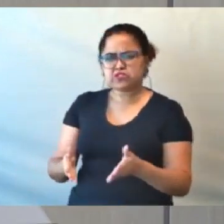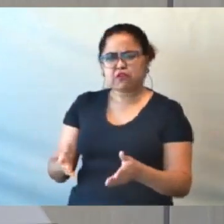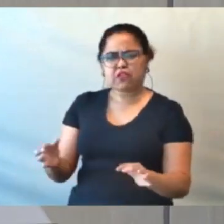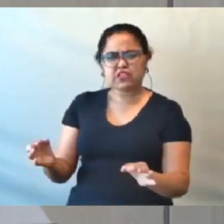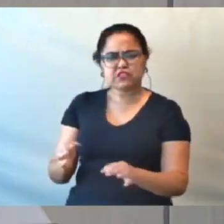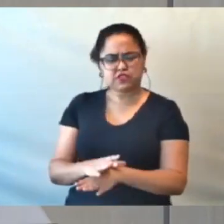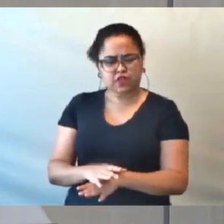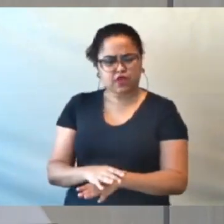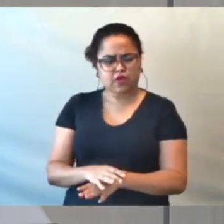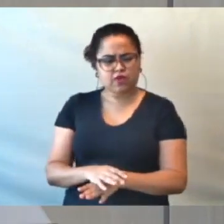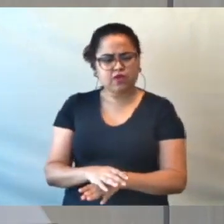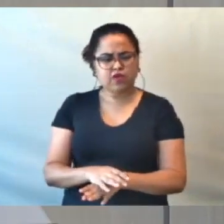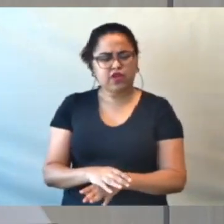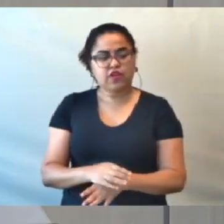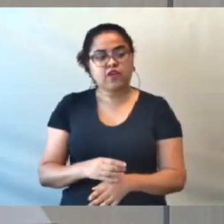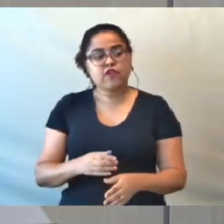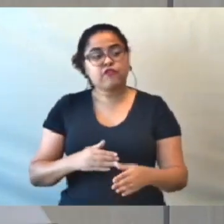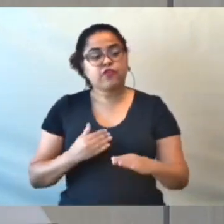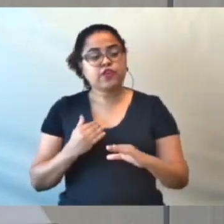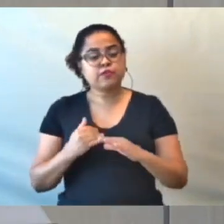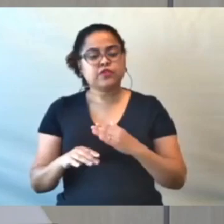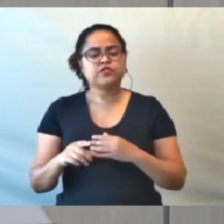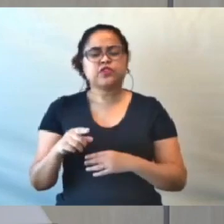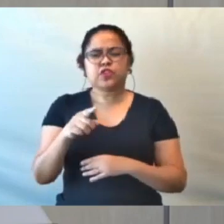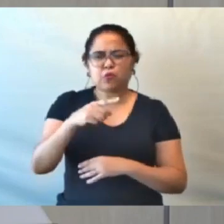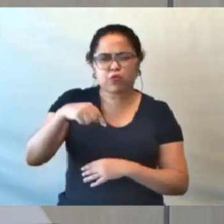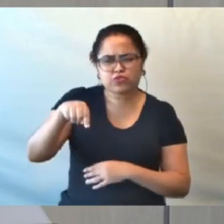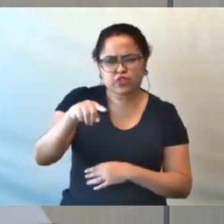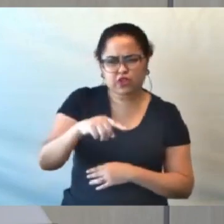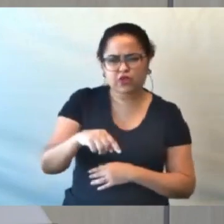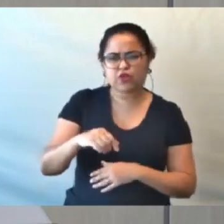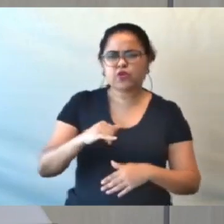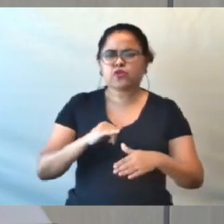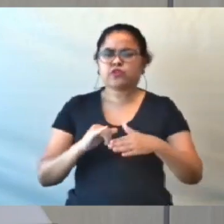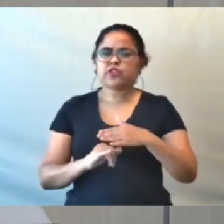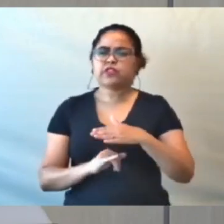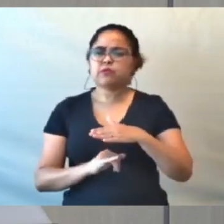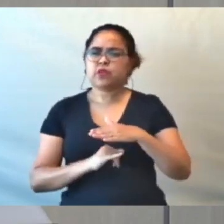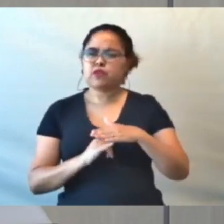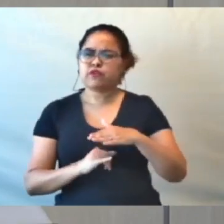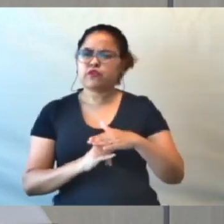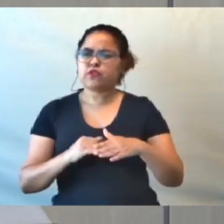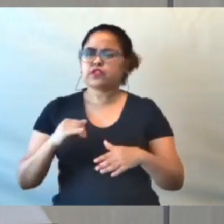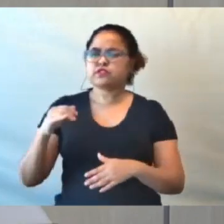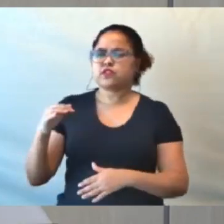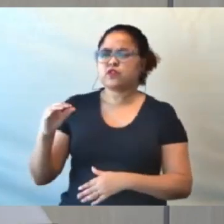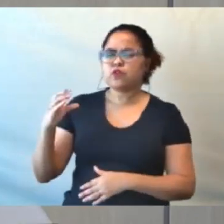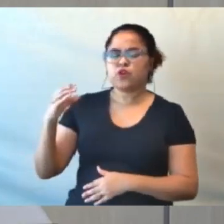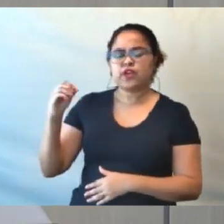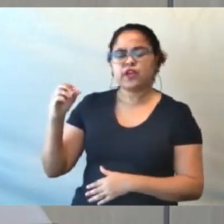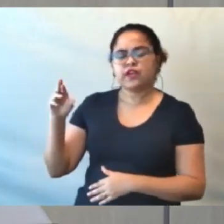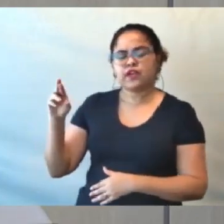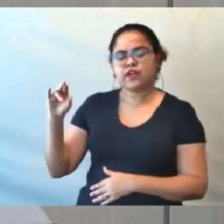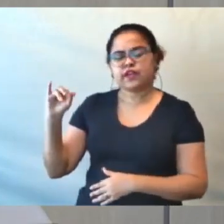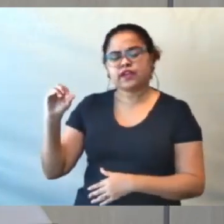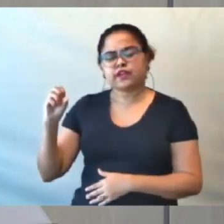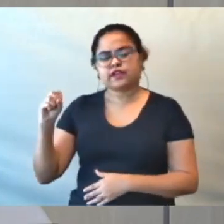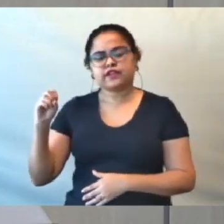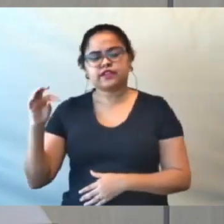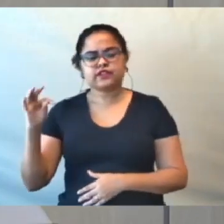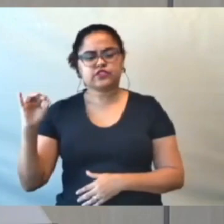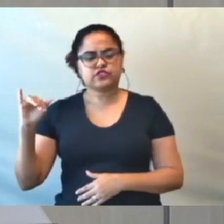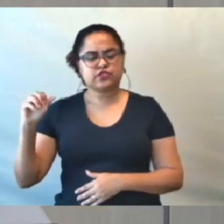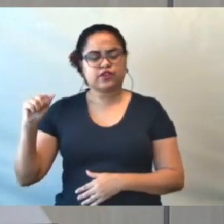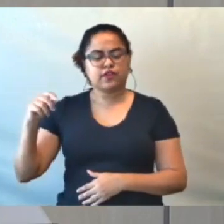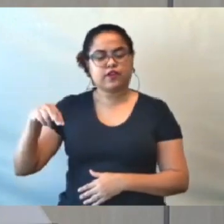pelos senhores da Fundação Cristiano Ottoni algum documento para amparar a contratação conjugada de Fosloc